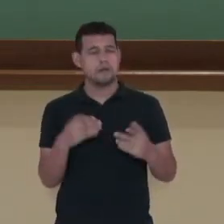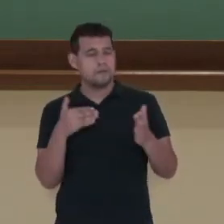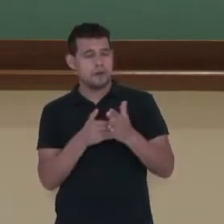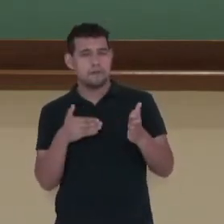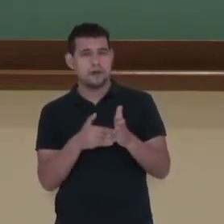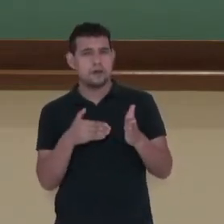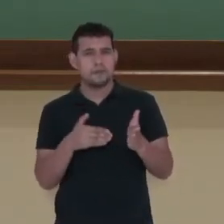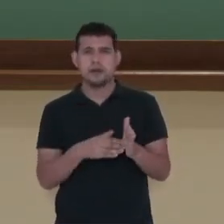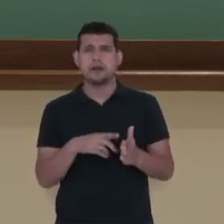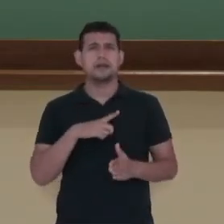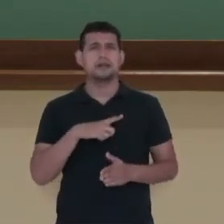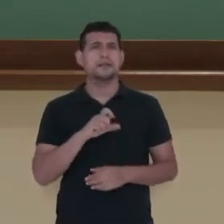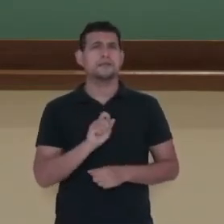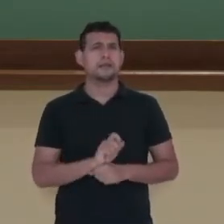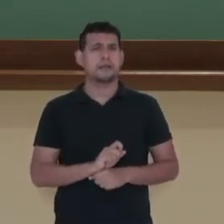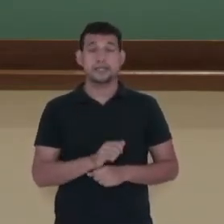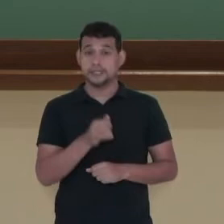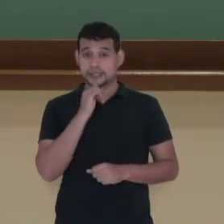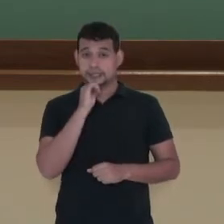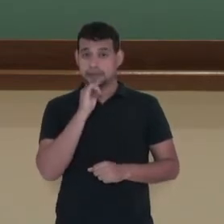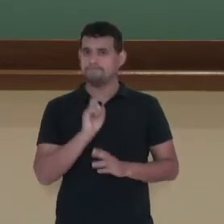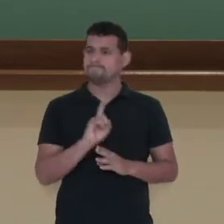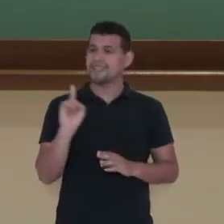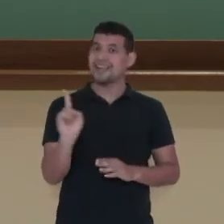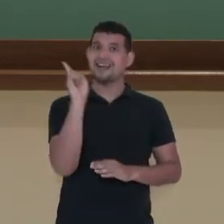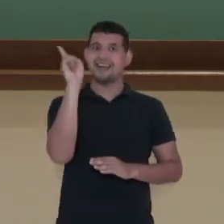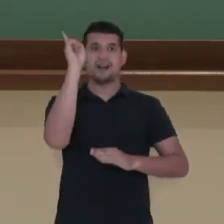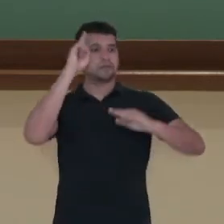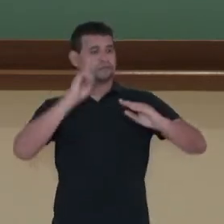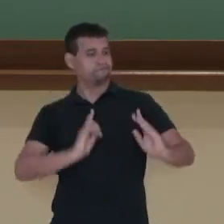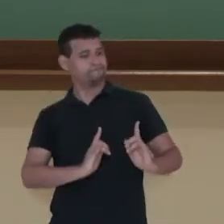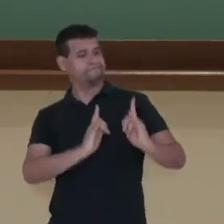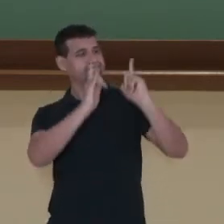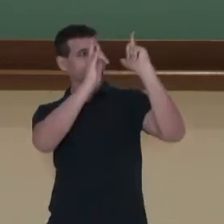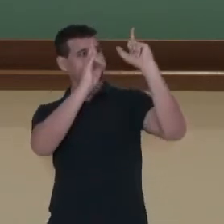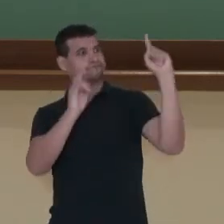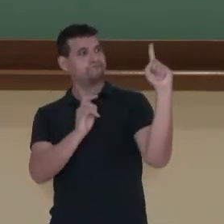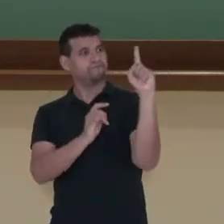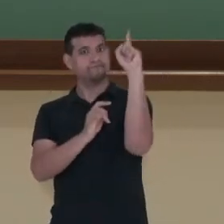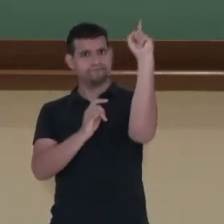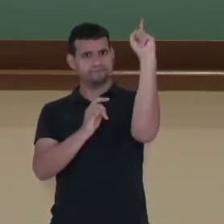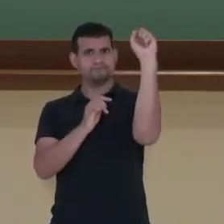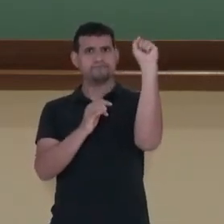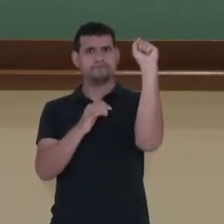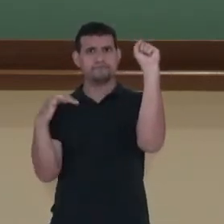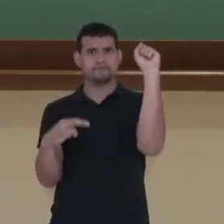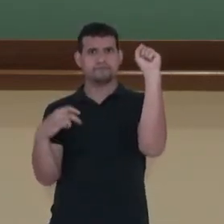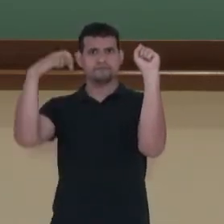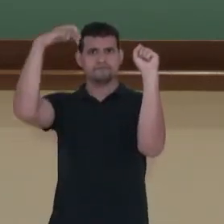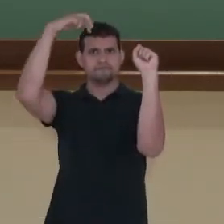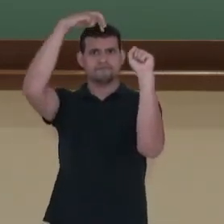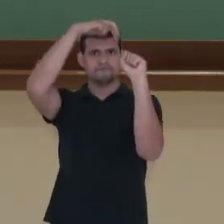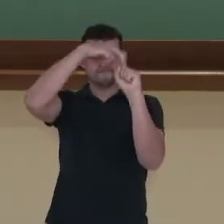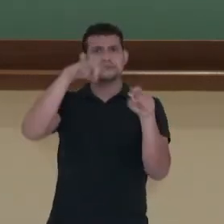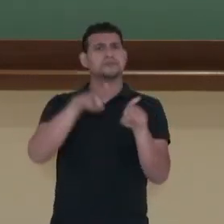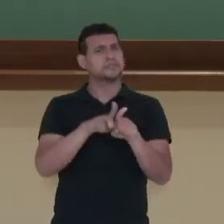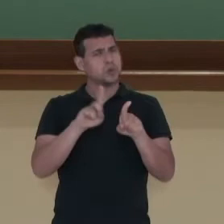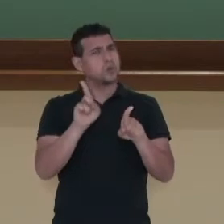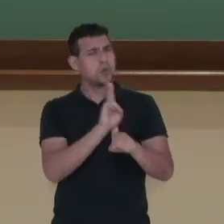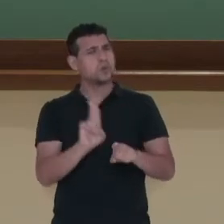obstáculos com maior altitude, por exemplo, com uma maior largura